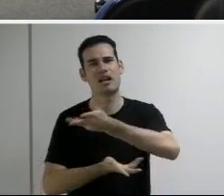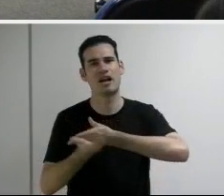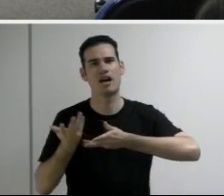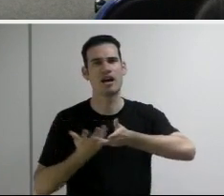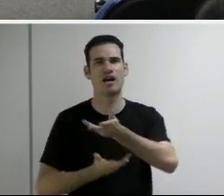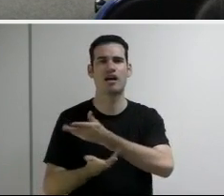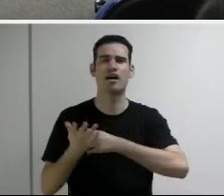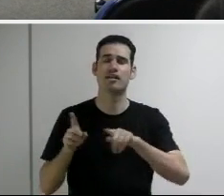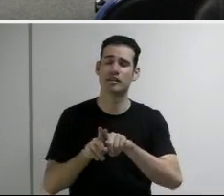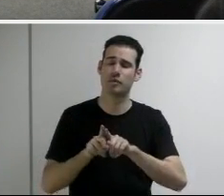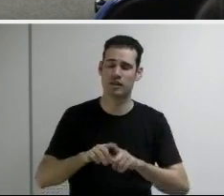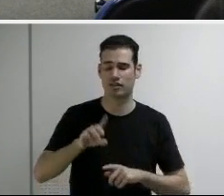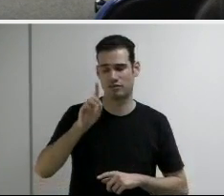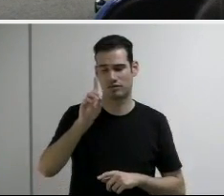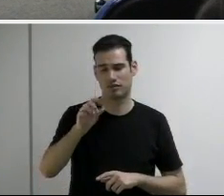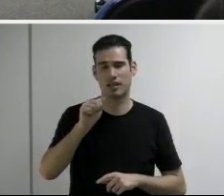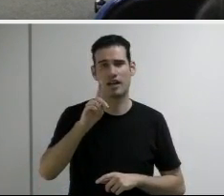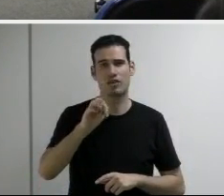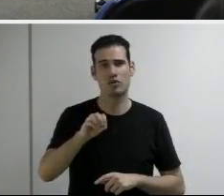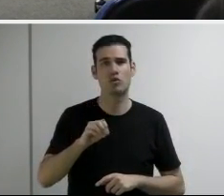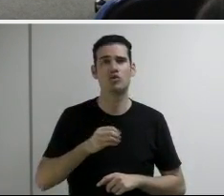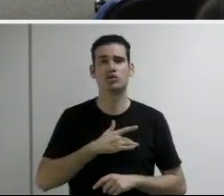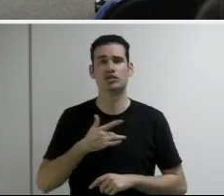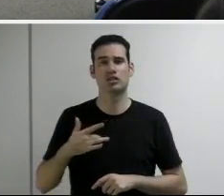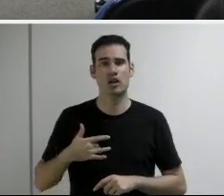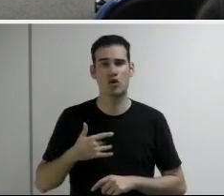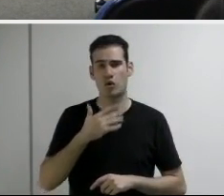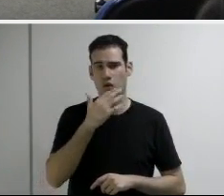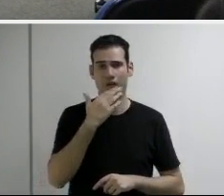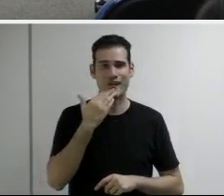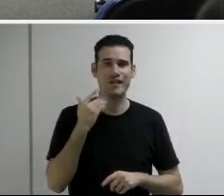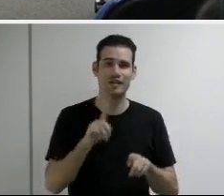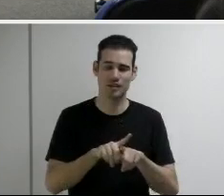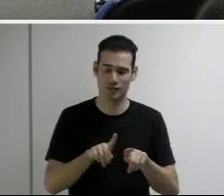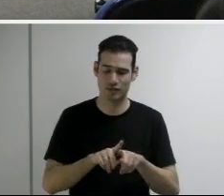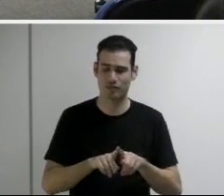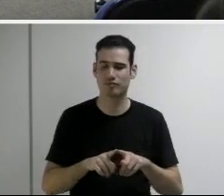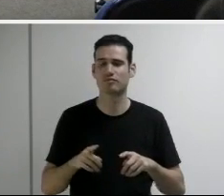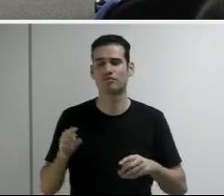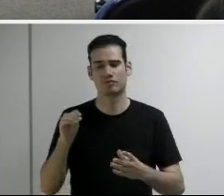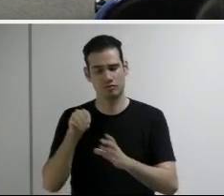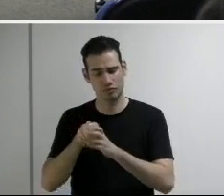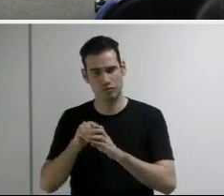dados de saúde, foi colocada uma vedação expressa para comercialização de dados, para fins de comercialização. Né?